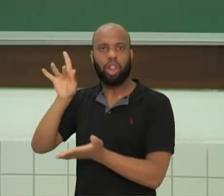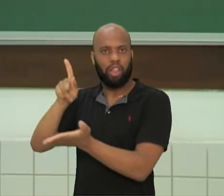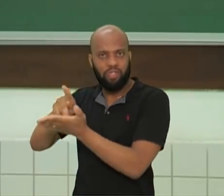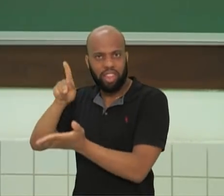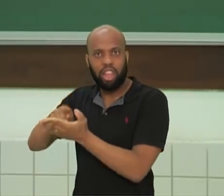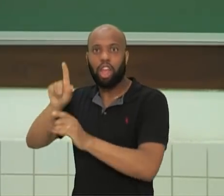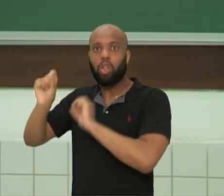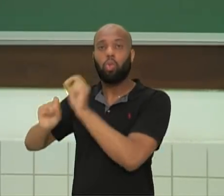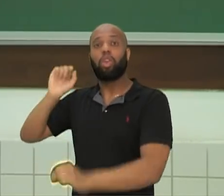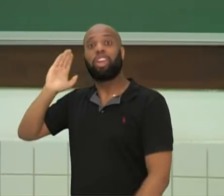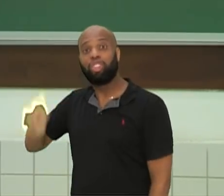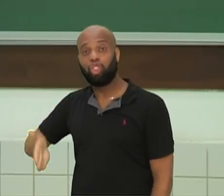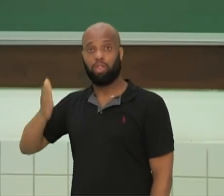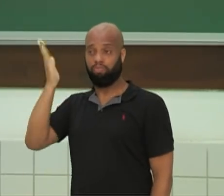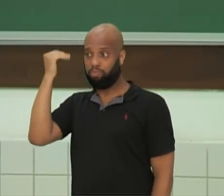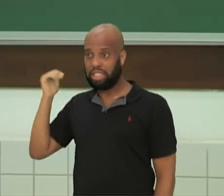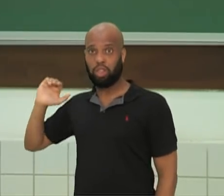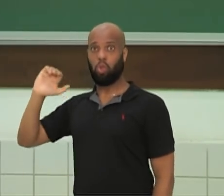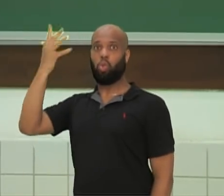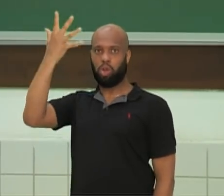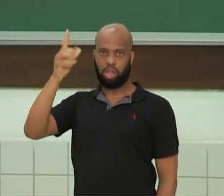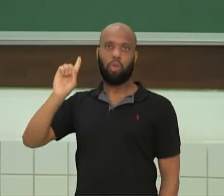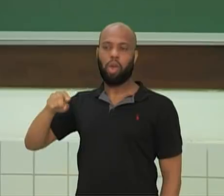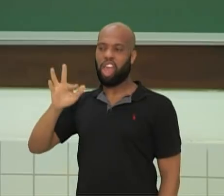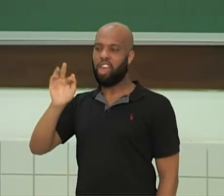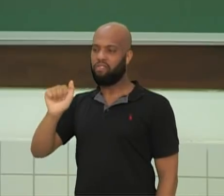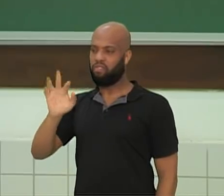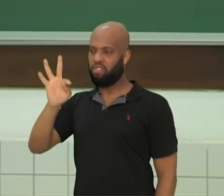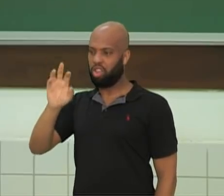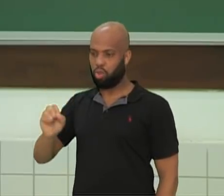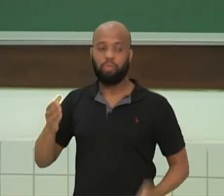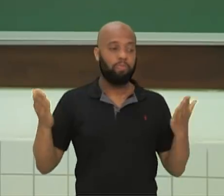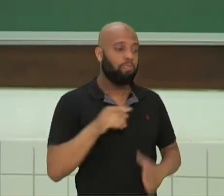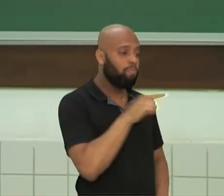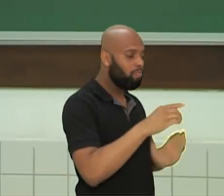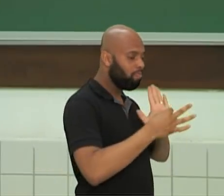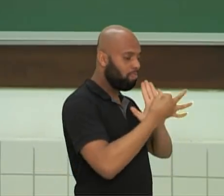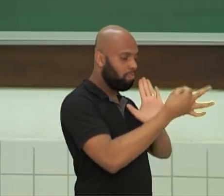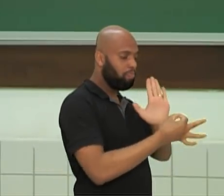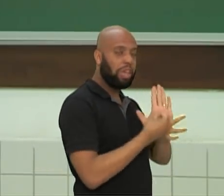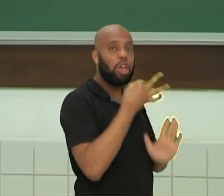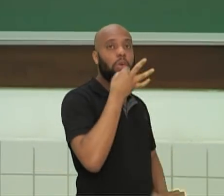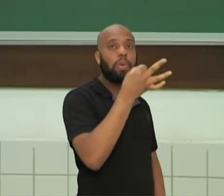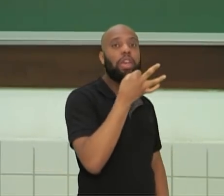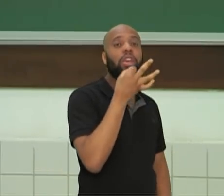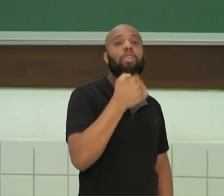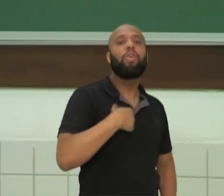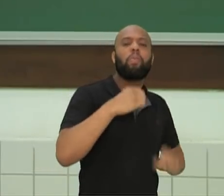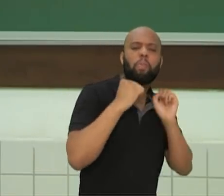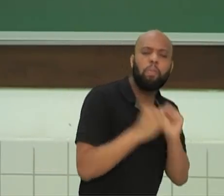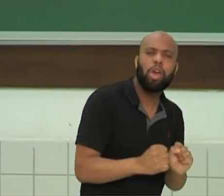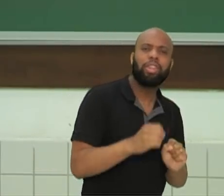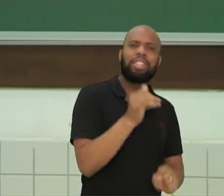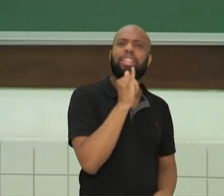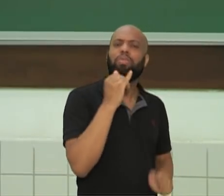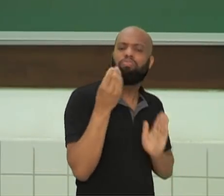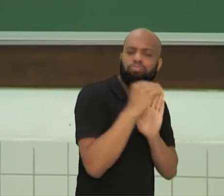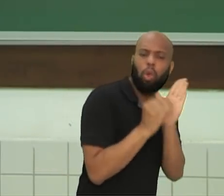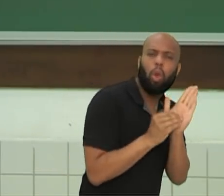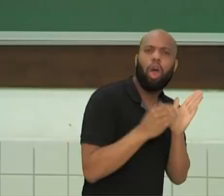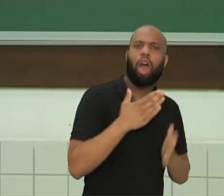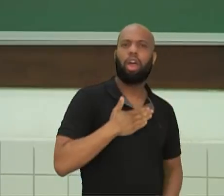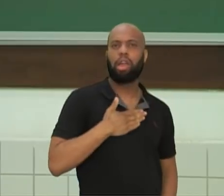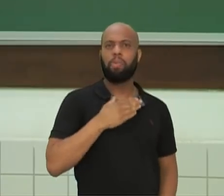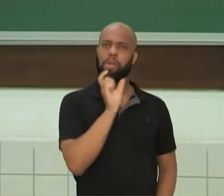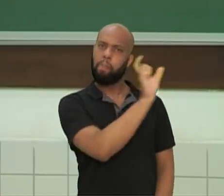a veracidade, né, um fato que aconteceu, e a opinião é onde eu posso, né, colocar ali as